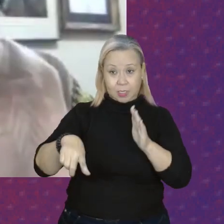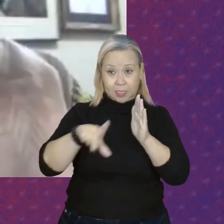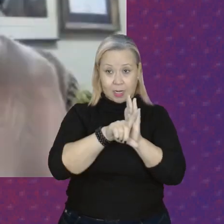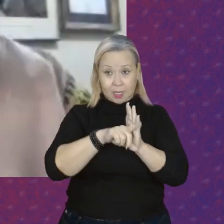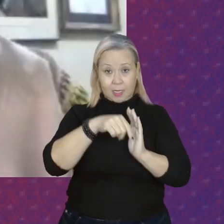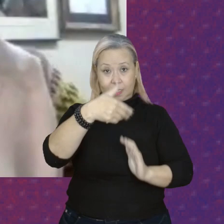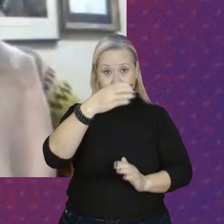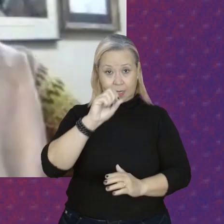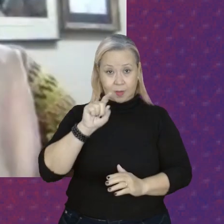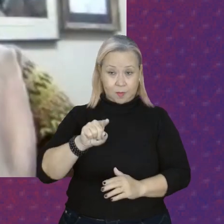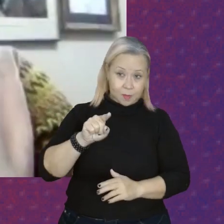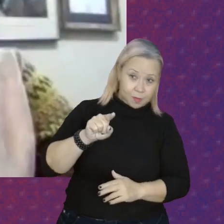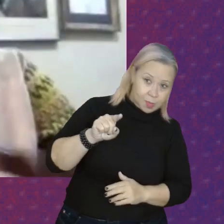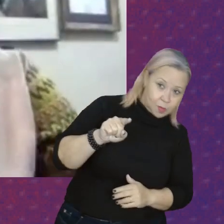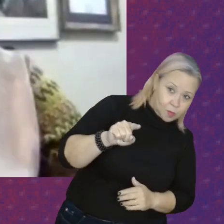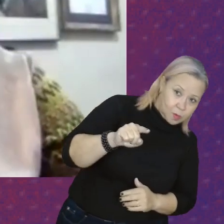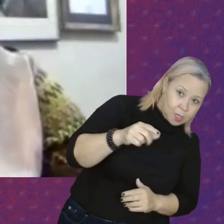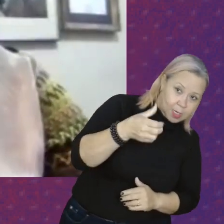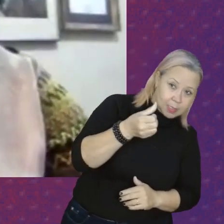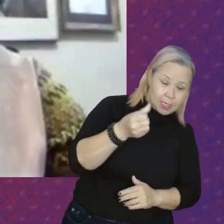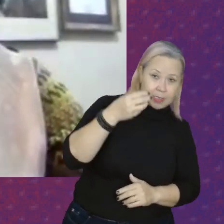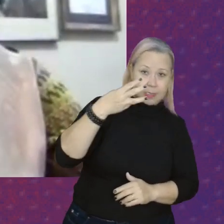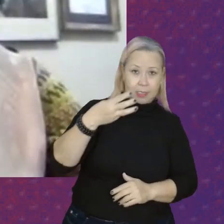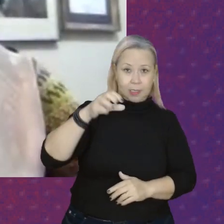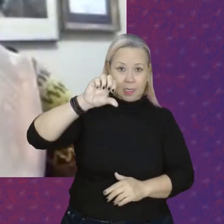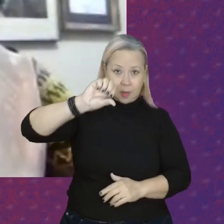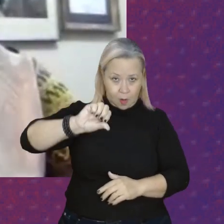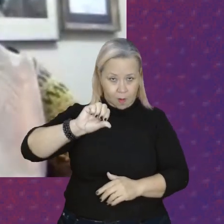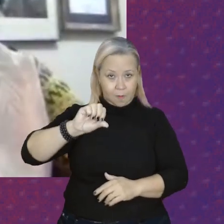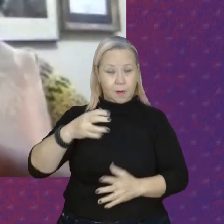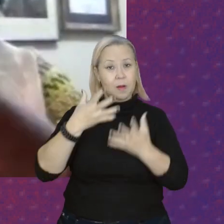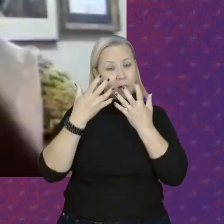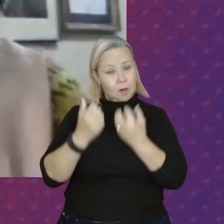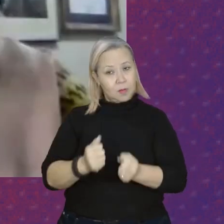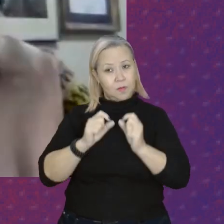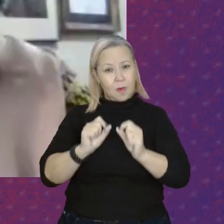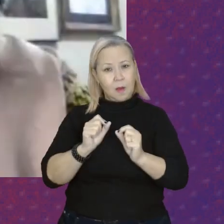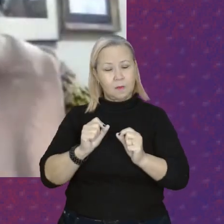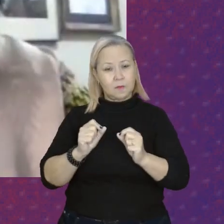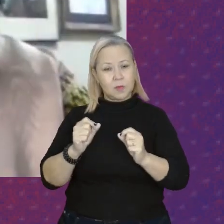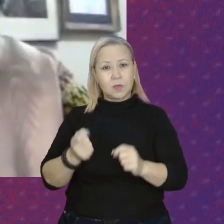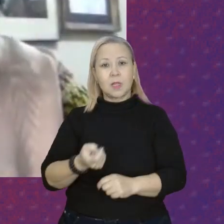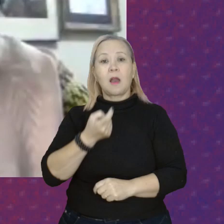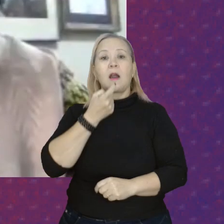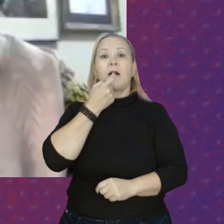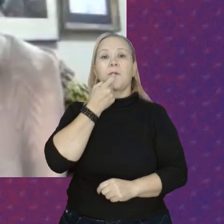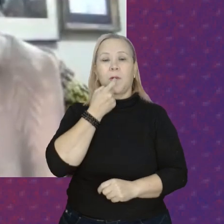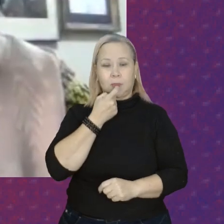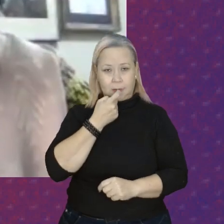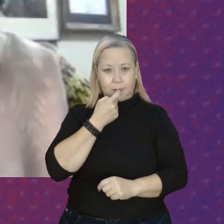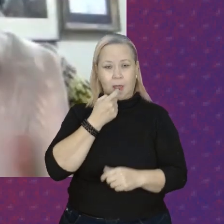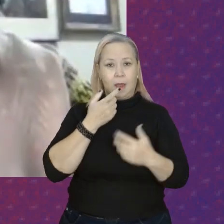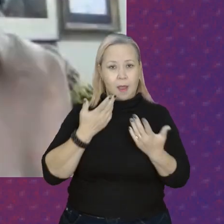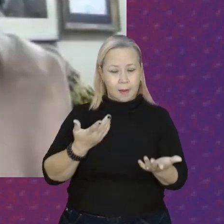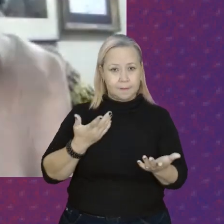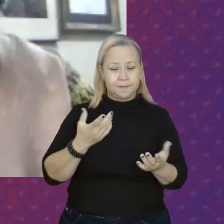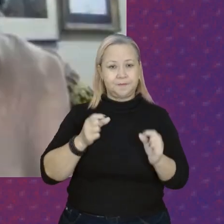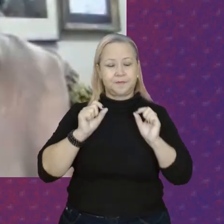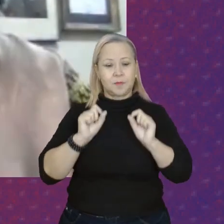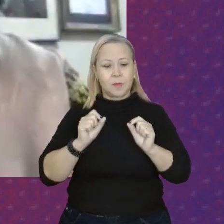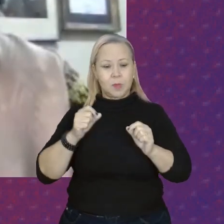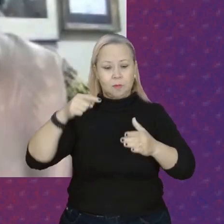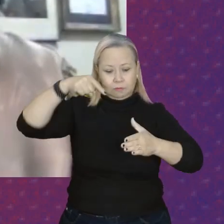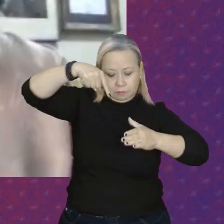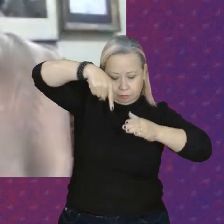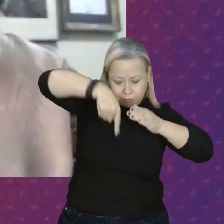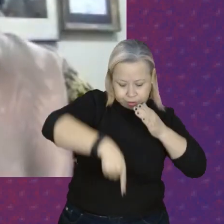10.639 que nós vamos nos aproximar, né, do abismo